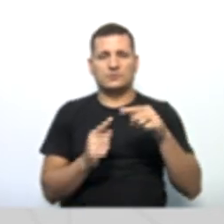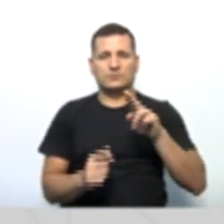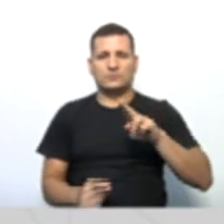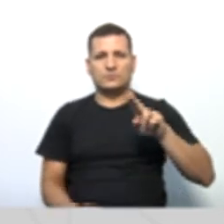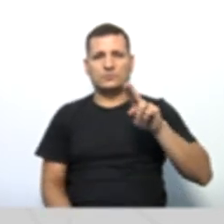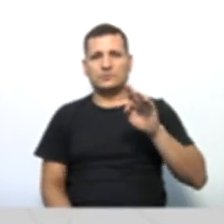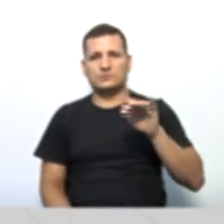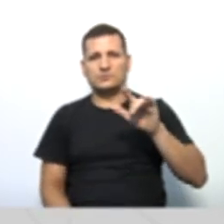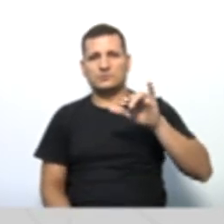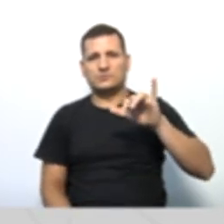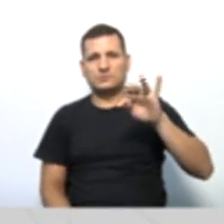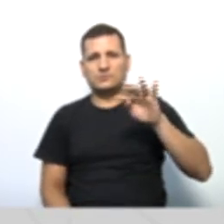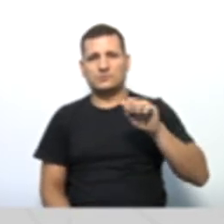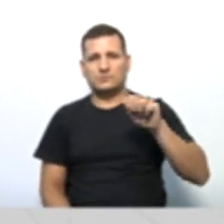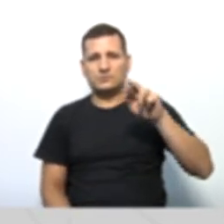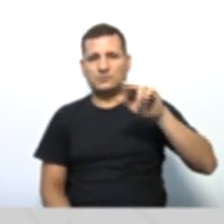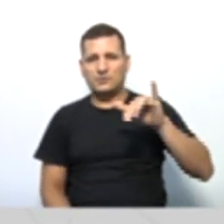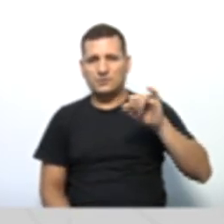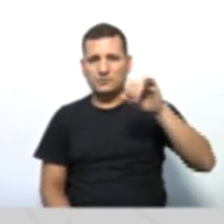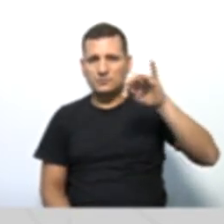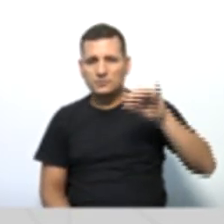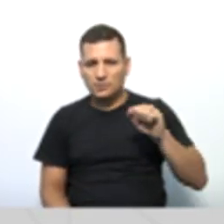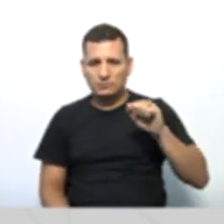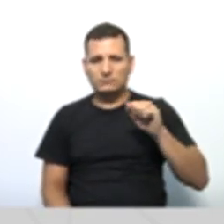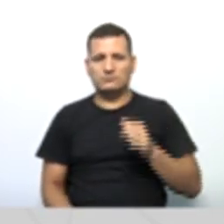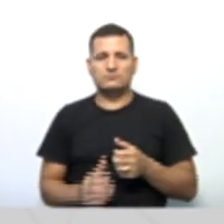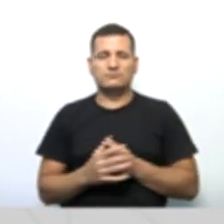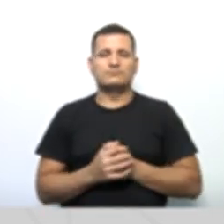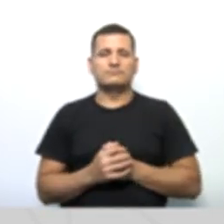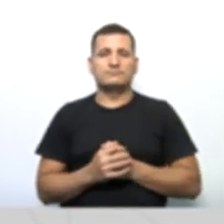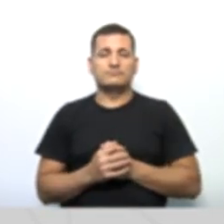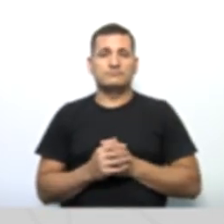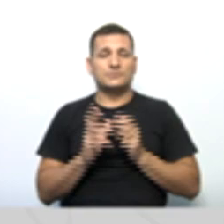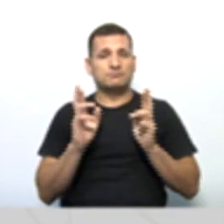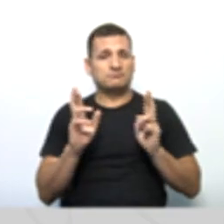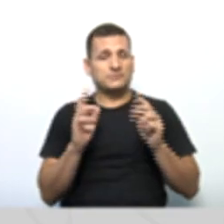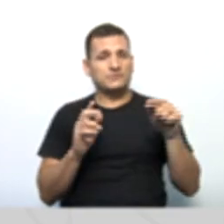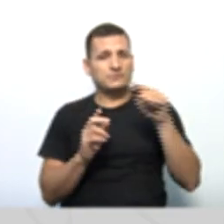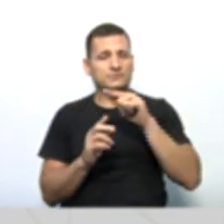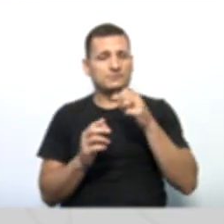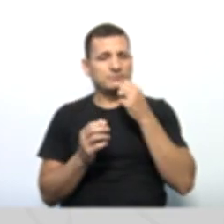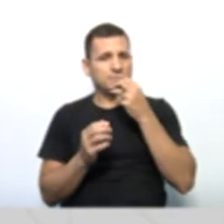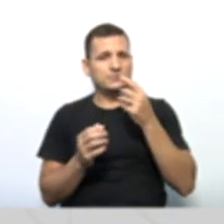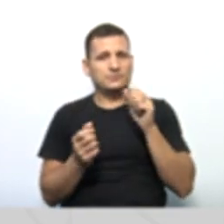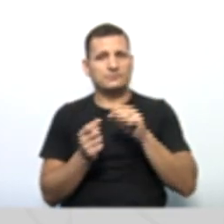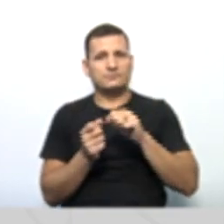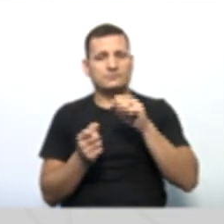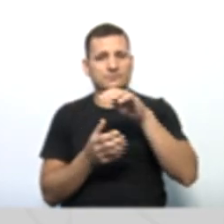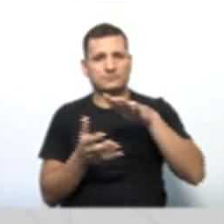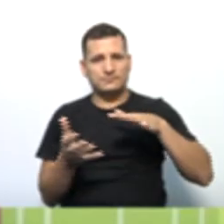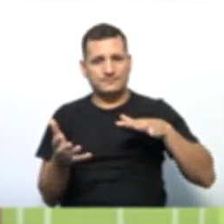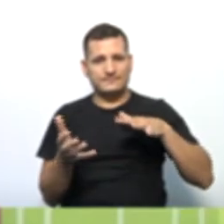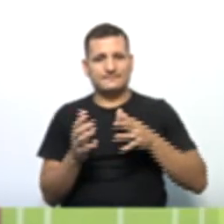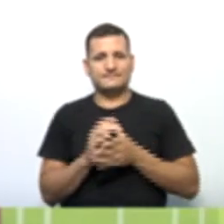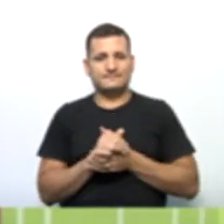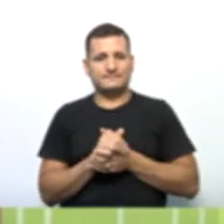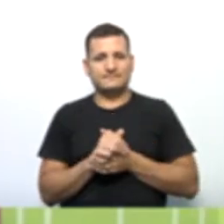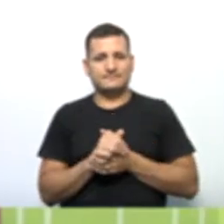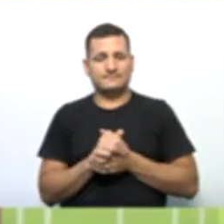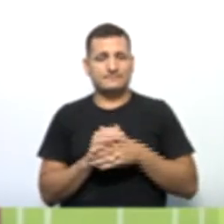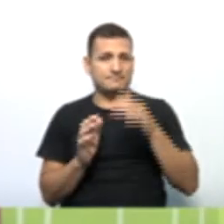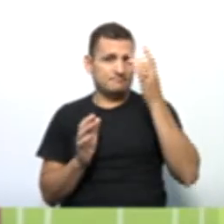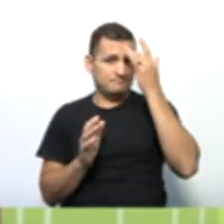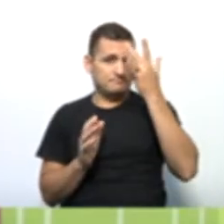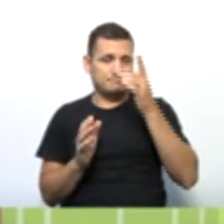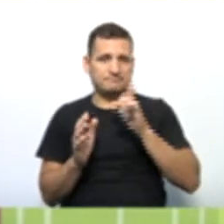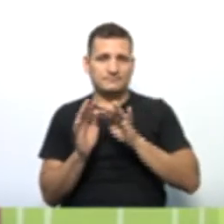utilitarista, e a gente marca nesses passos aqui. Espero que vocês façam uma boa atividade, que está bem